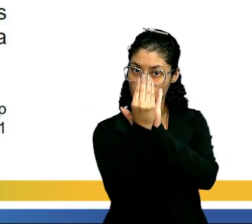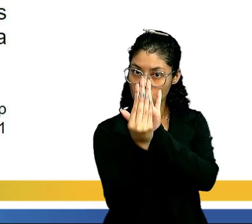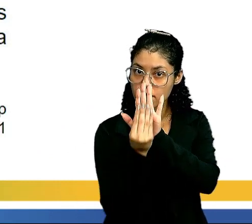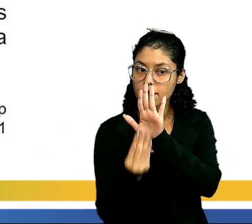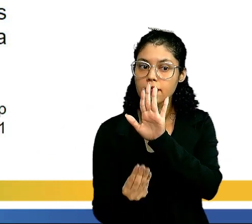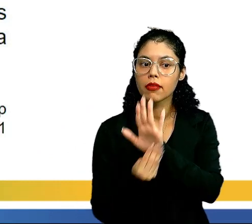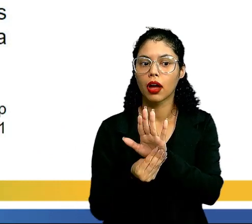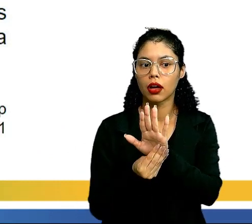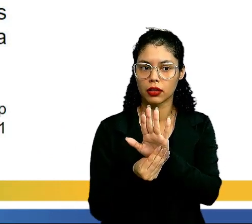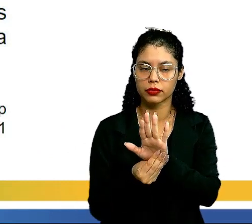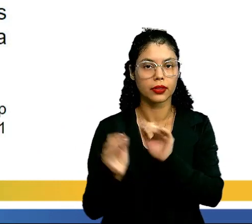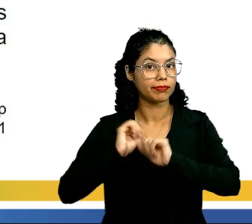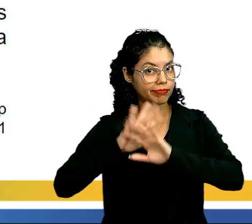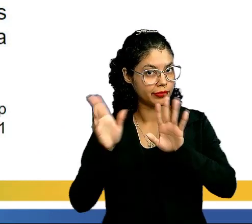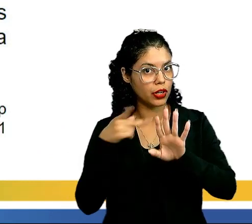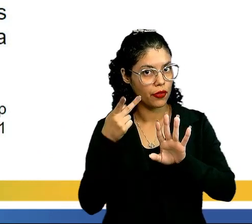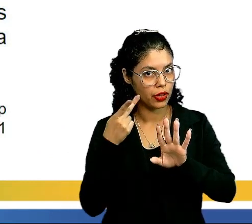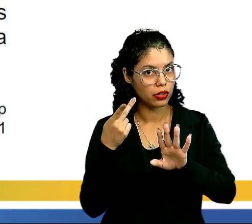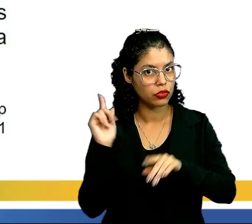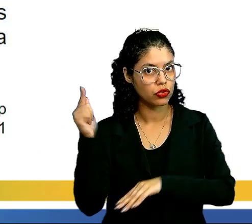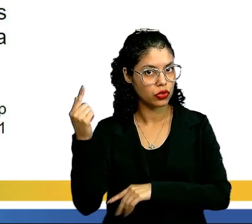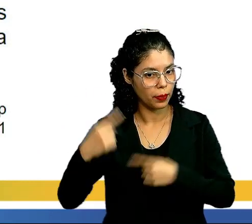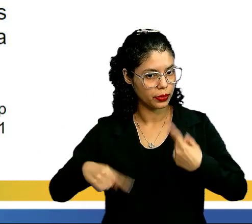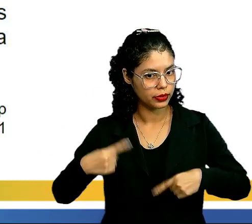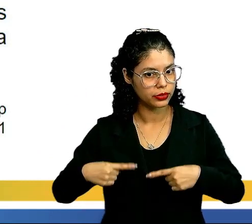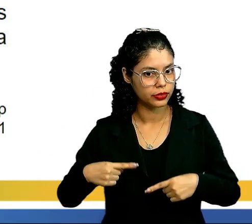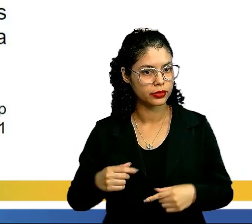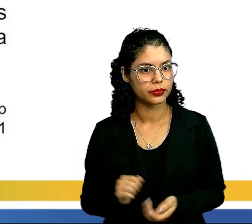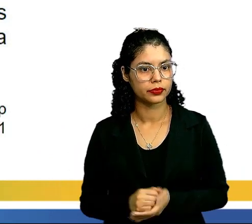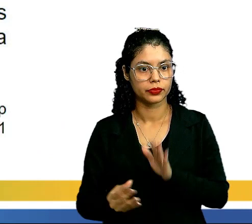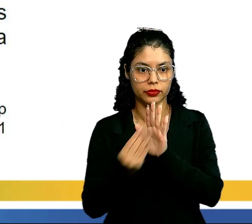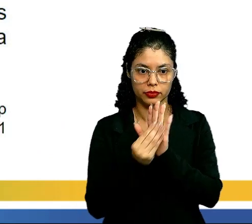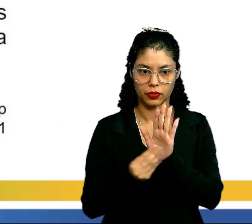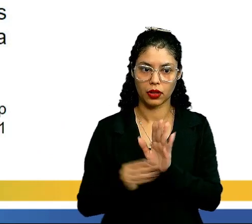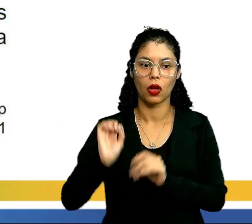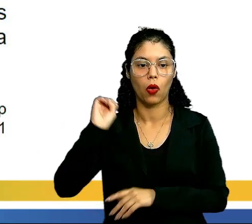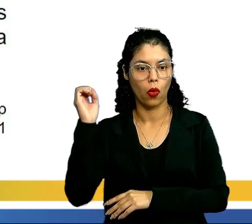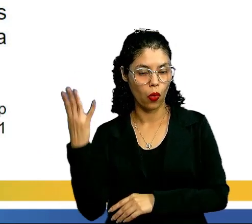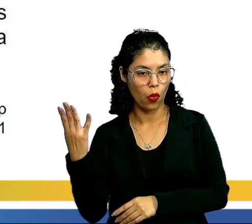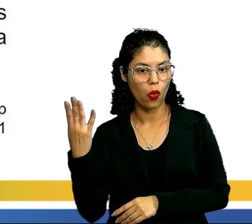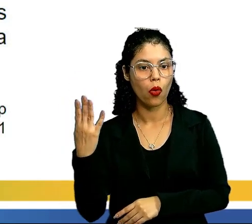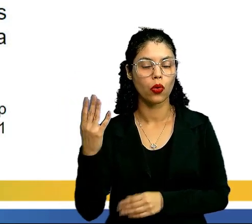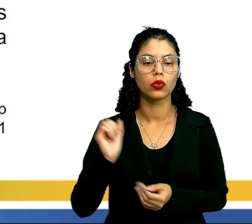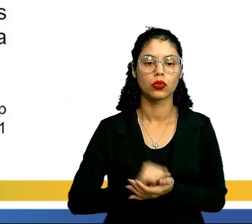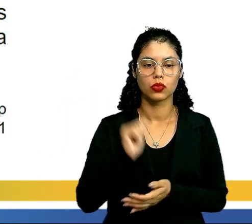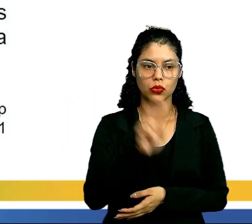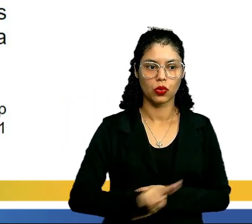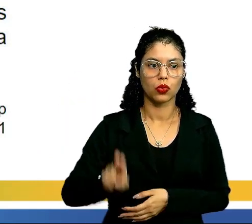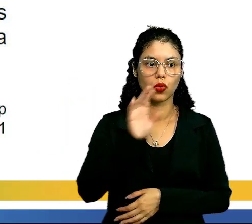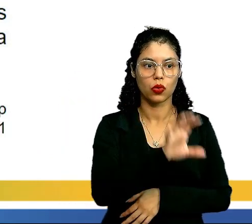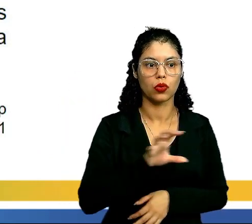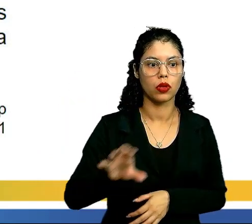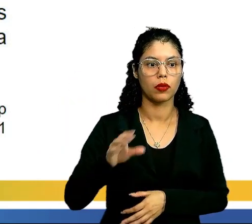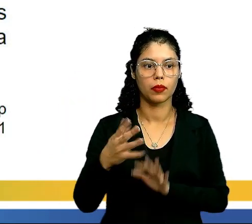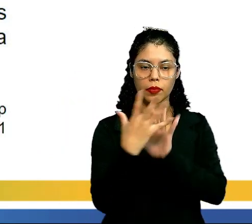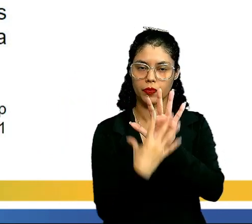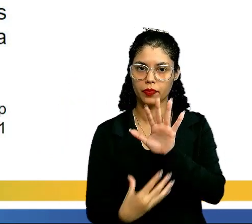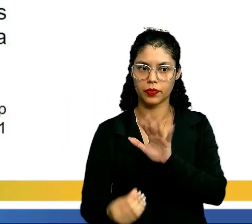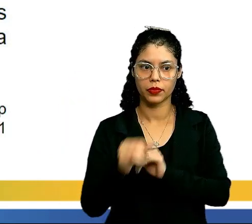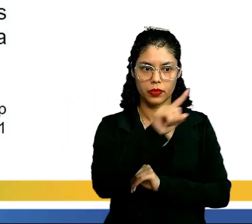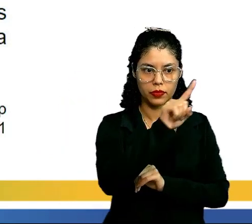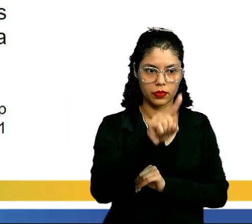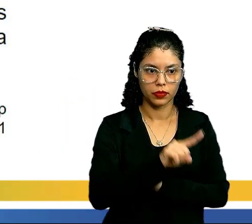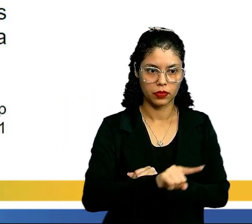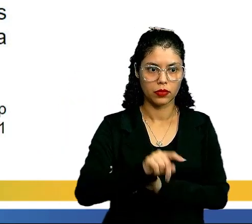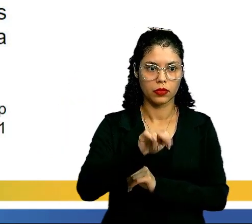internacionais. Claro que a gente está falando de geopolítica. Tais fatos concorreram para a utilização do mapa